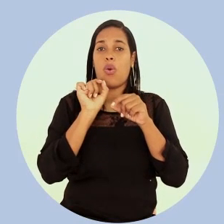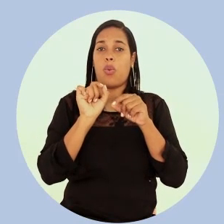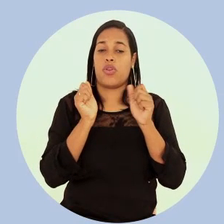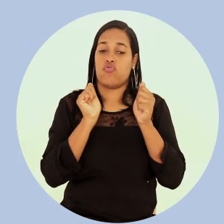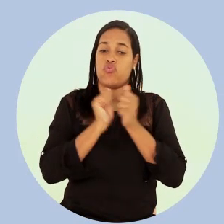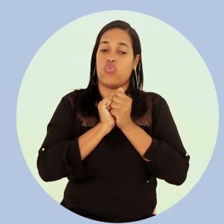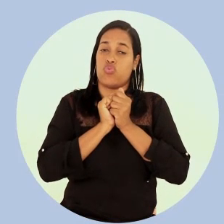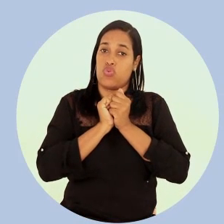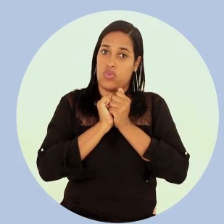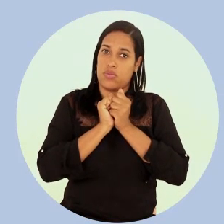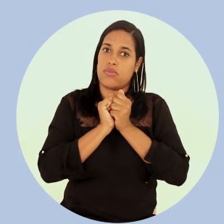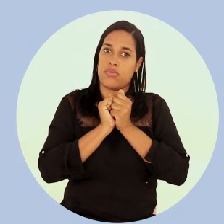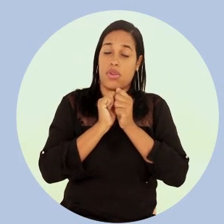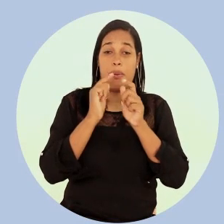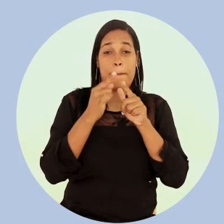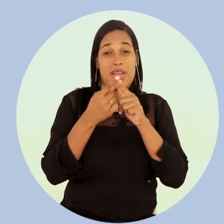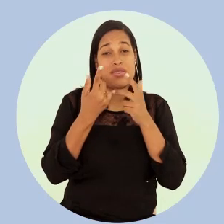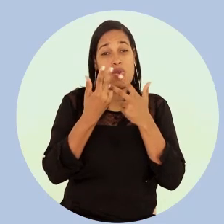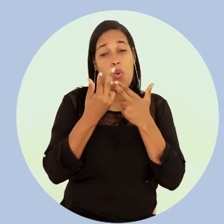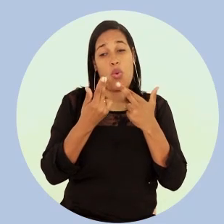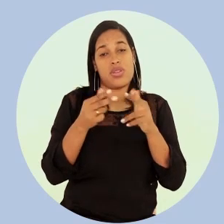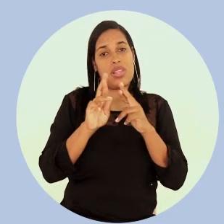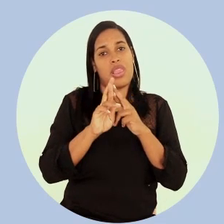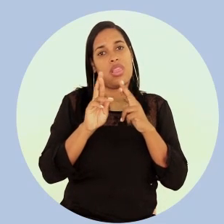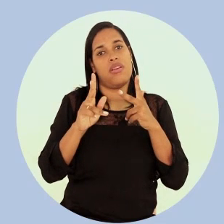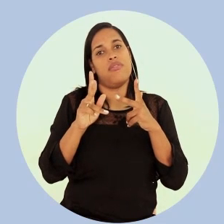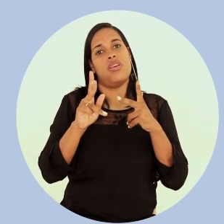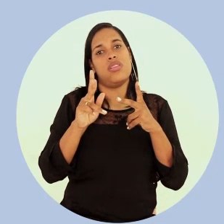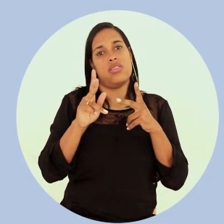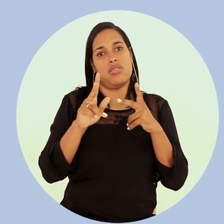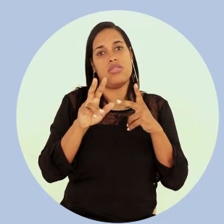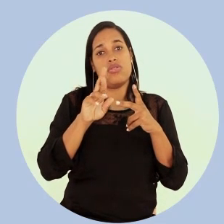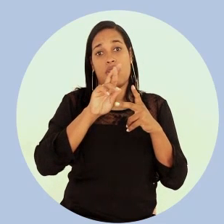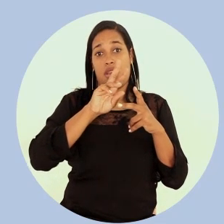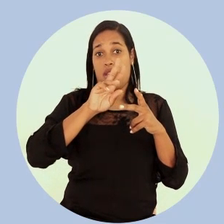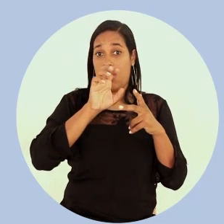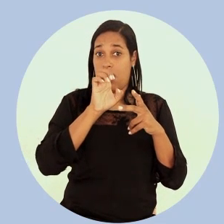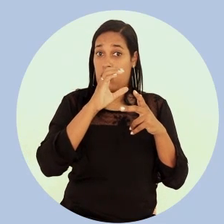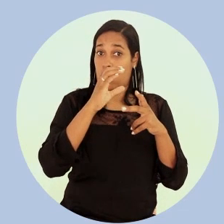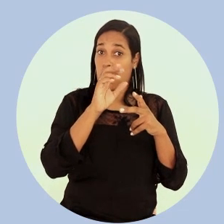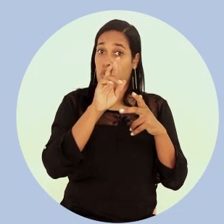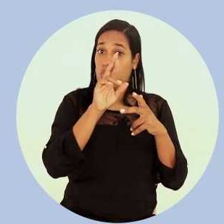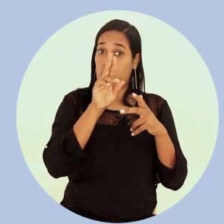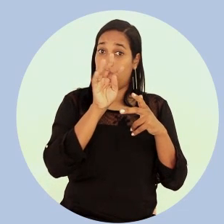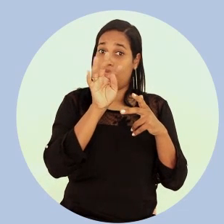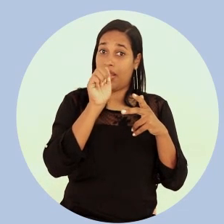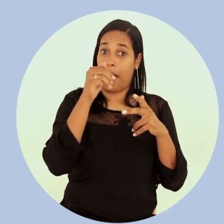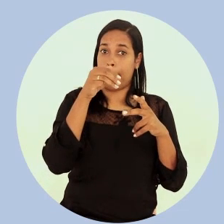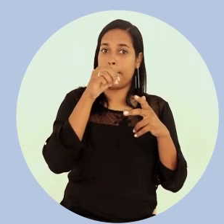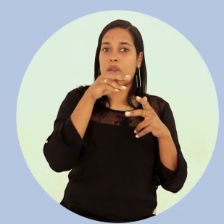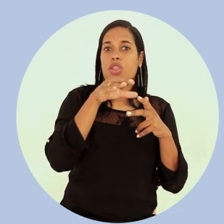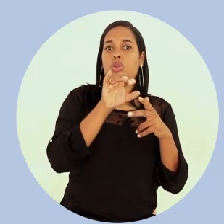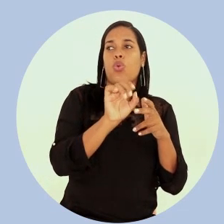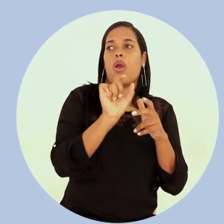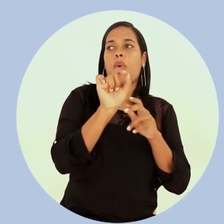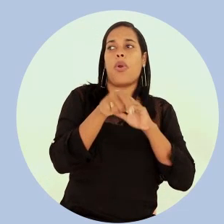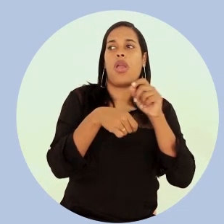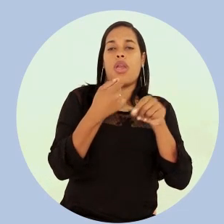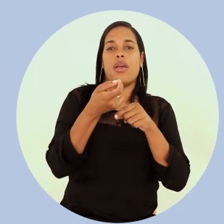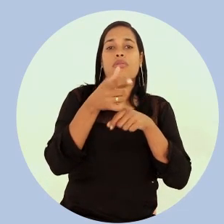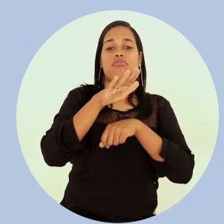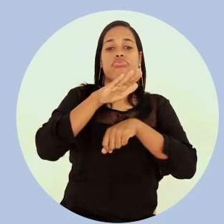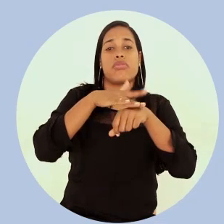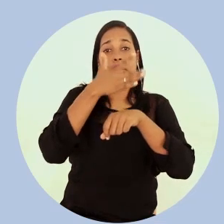andarem juntos, são coisas diferentes. Recrutamento é o processo de atrair candidatos para uma